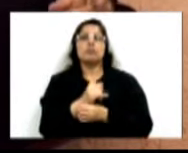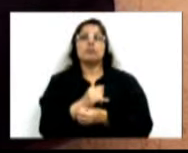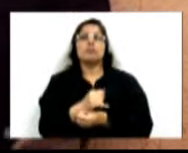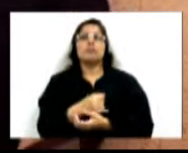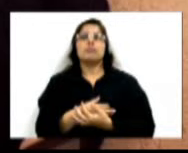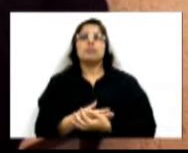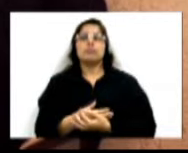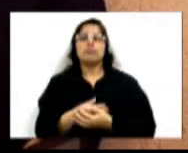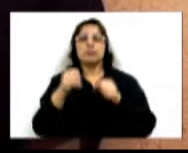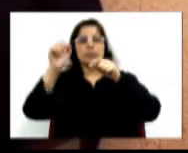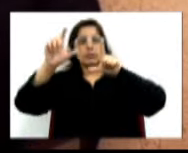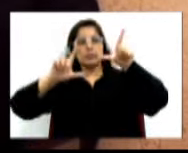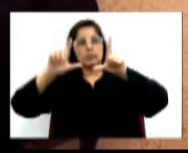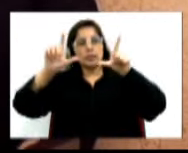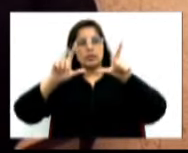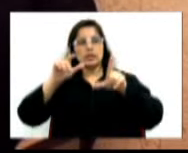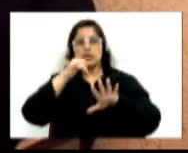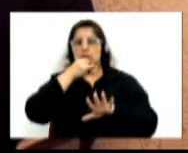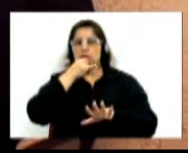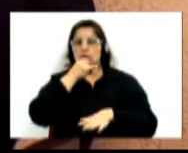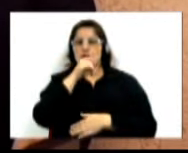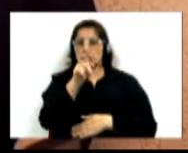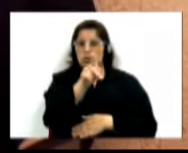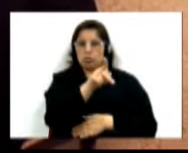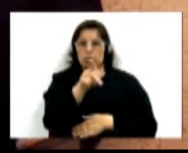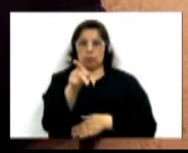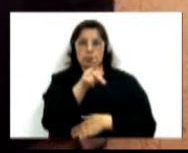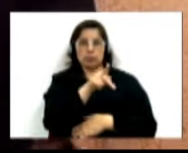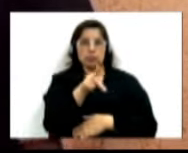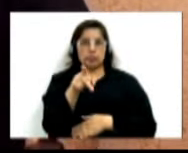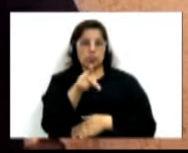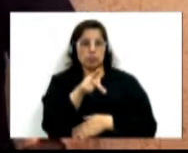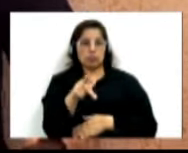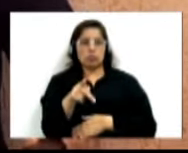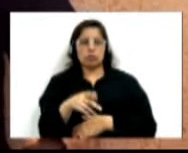imprensa, de professores, ao invés de estarem